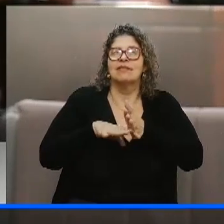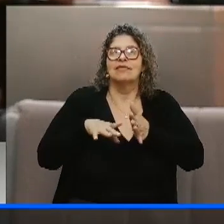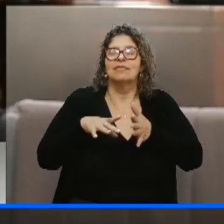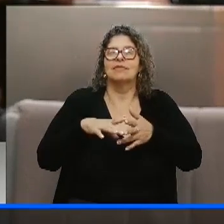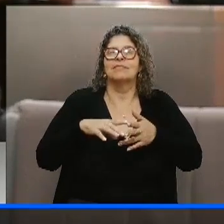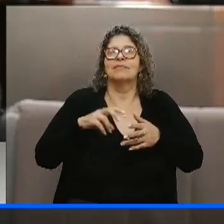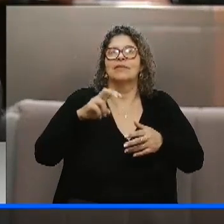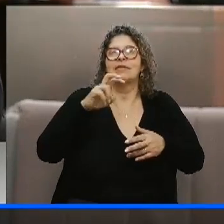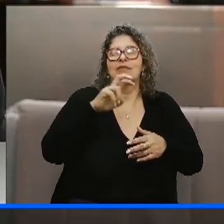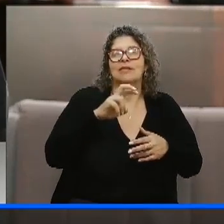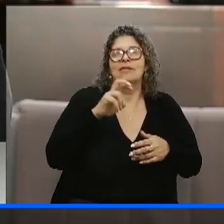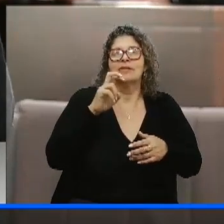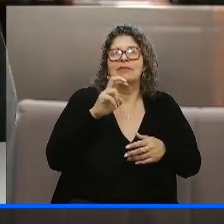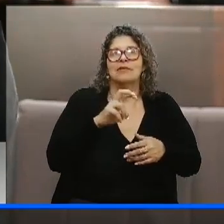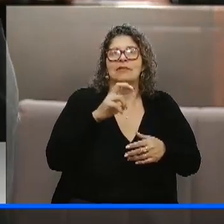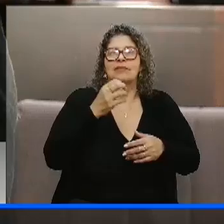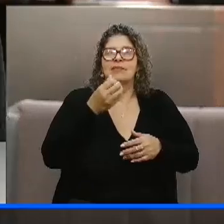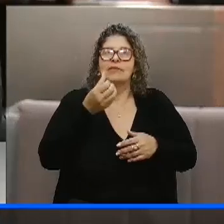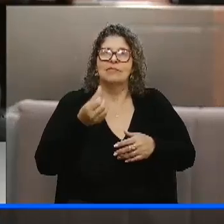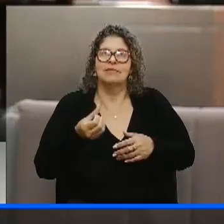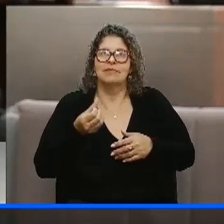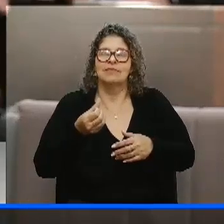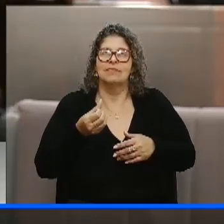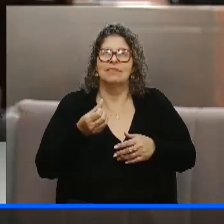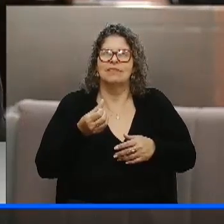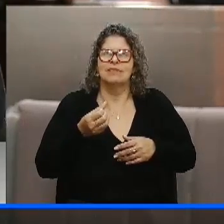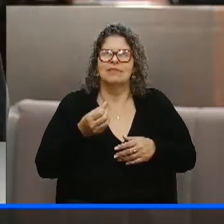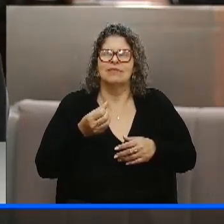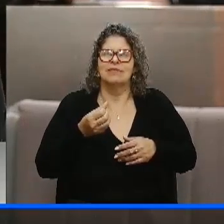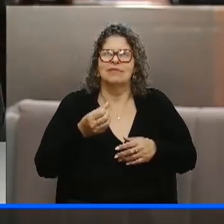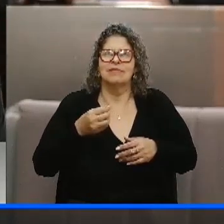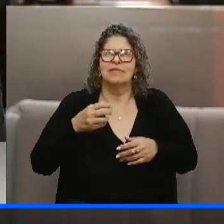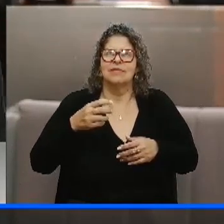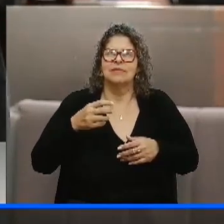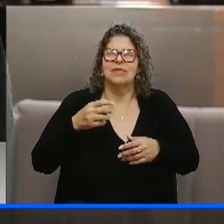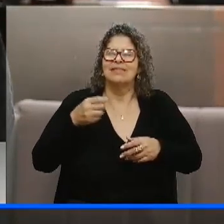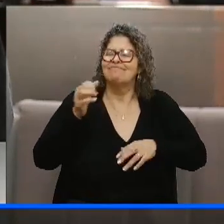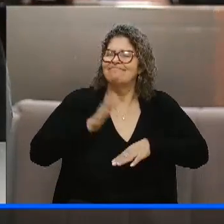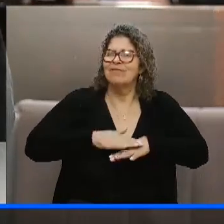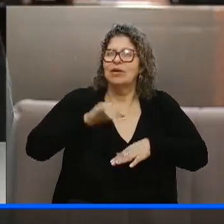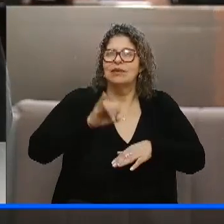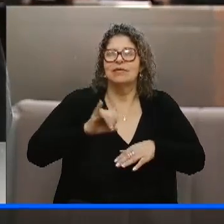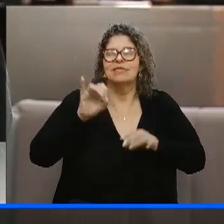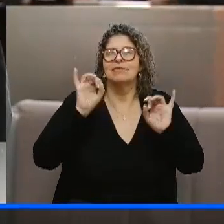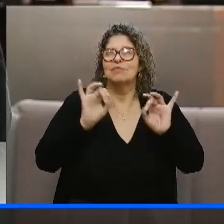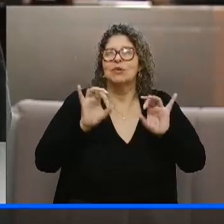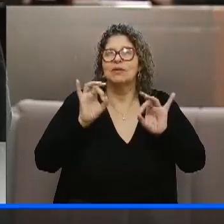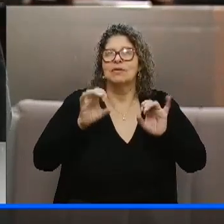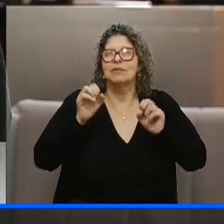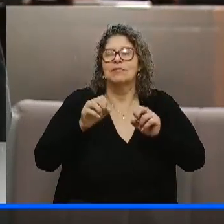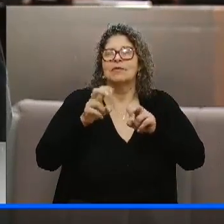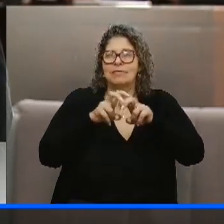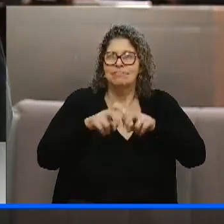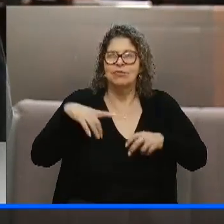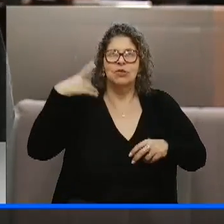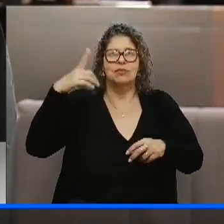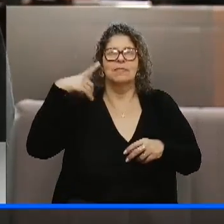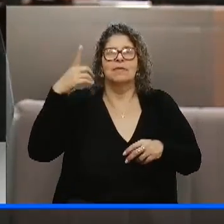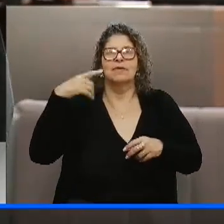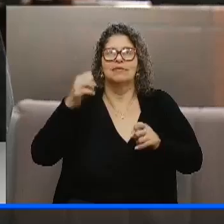55ª legislatura talvez a mais importante da história do parlamento